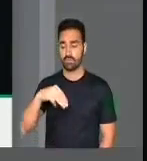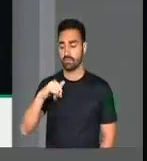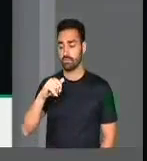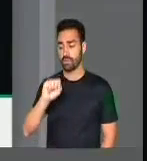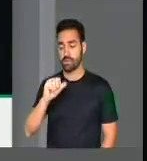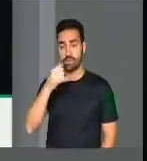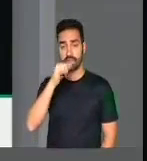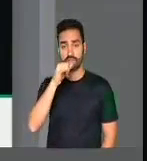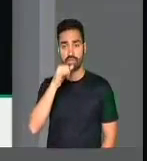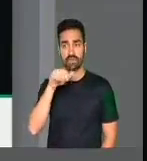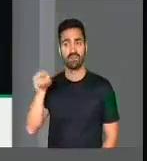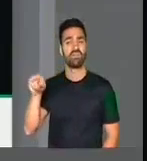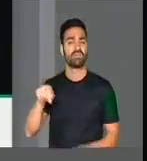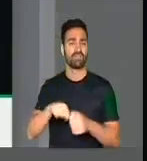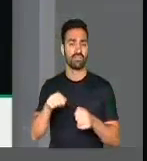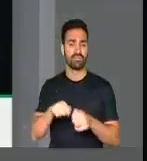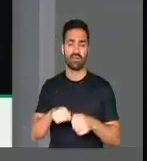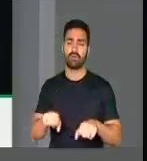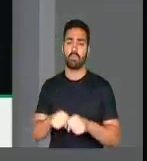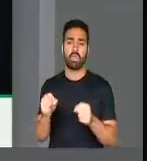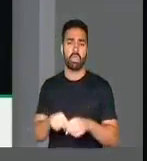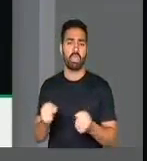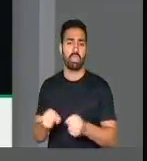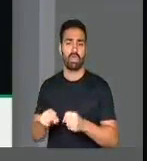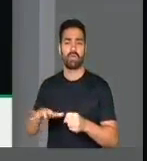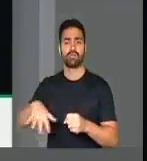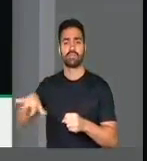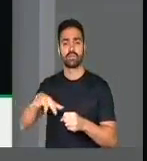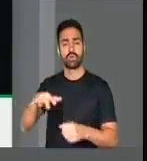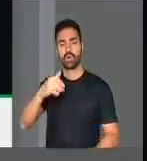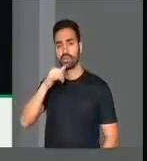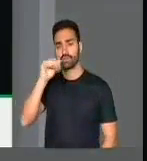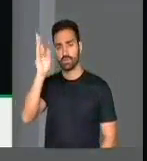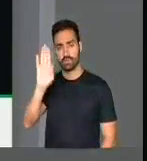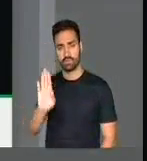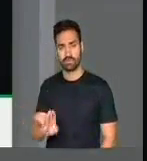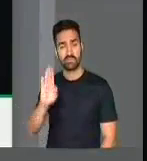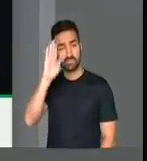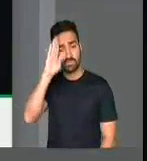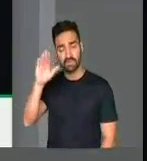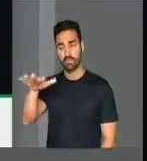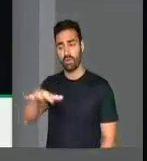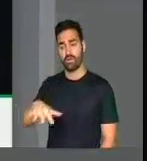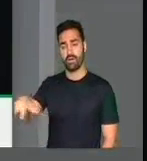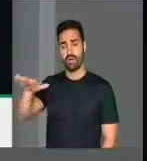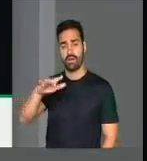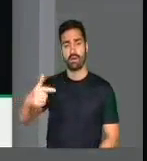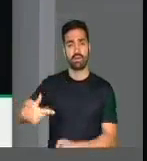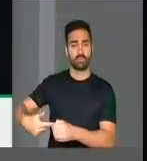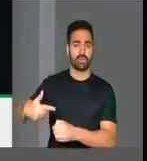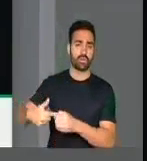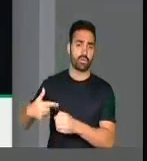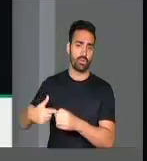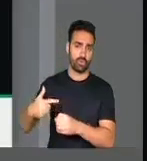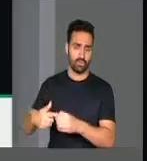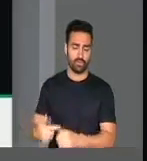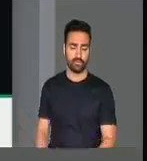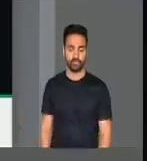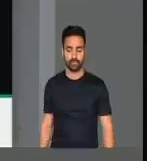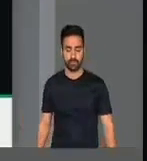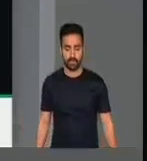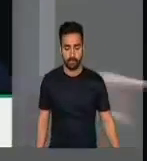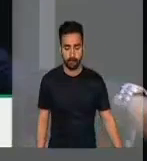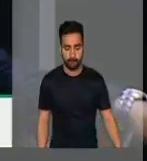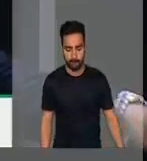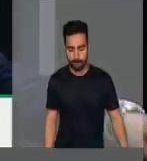que está provocando um verdadeiro desmonte do setor de energia no Brasil, especialmente na área de petróleo, desnacionalizando a área de